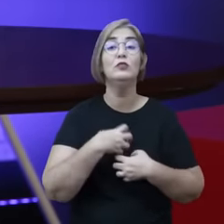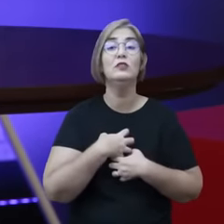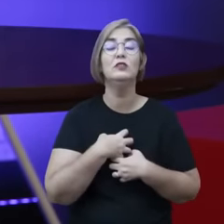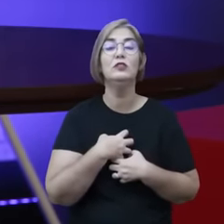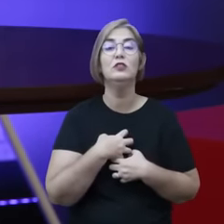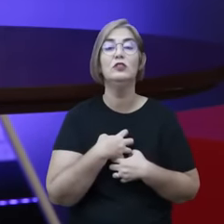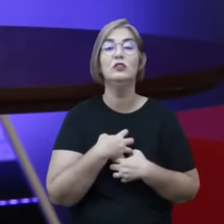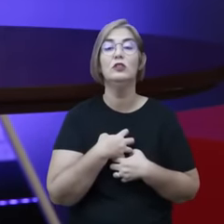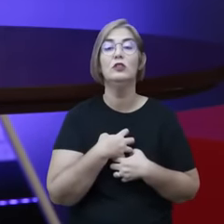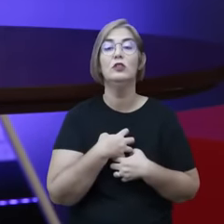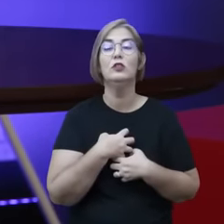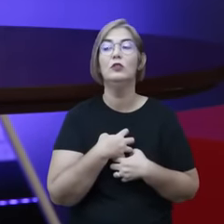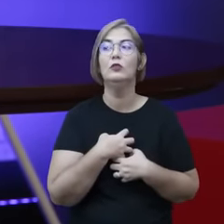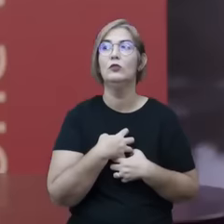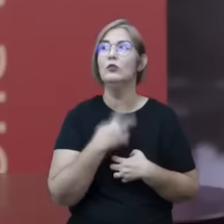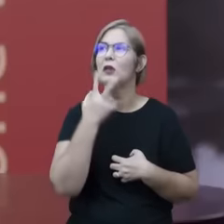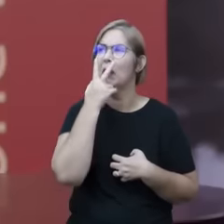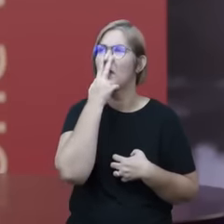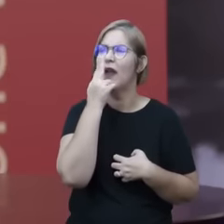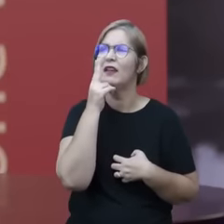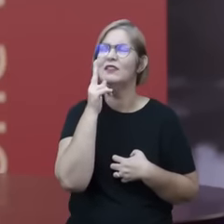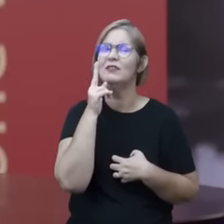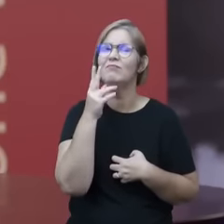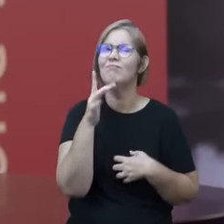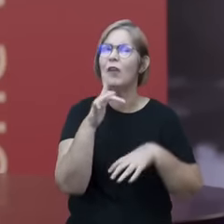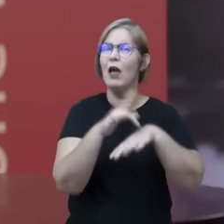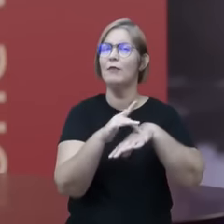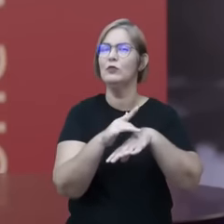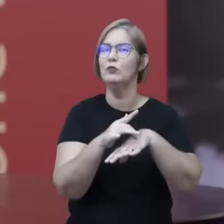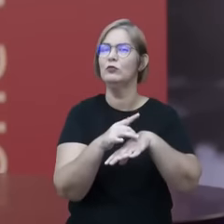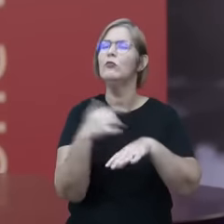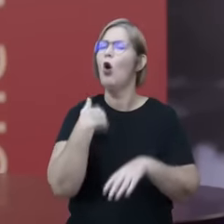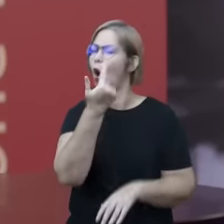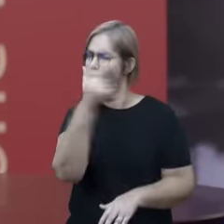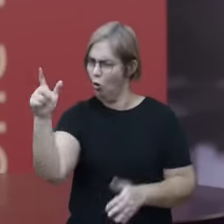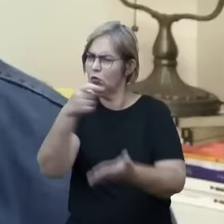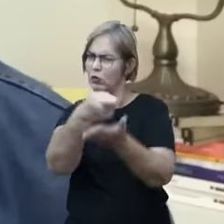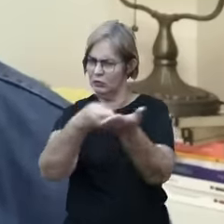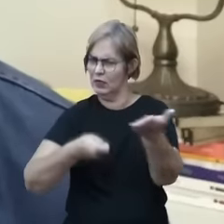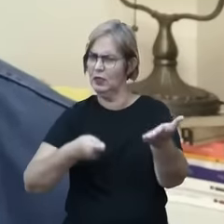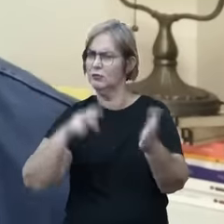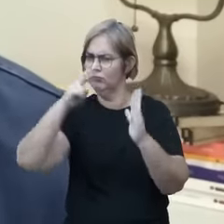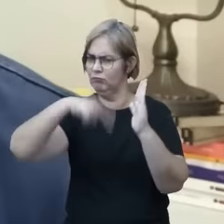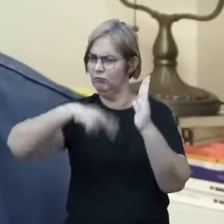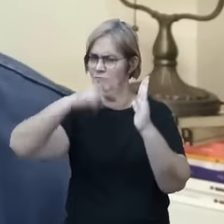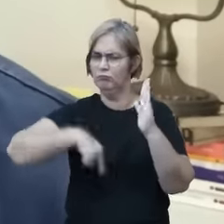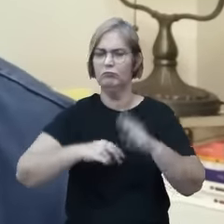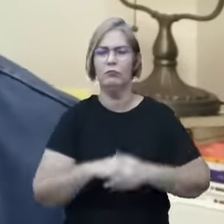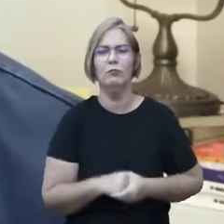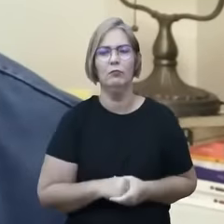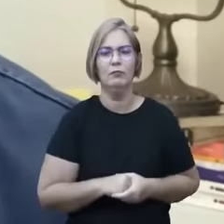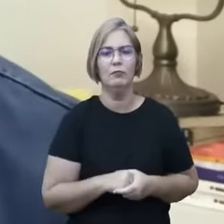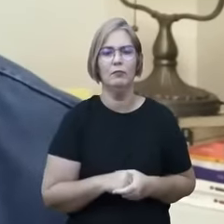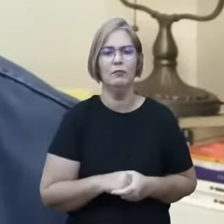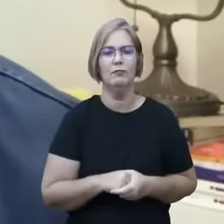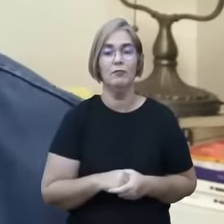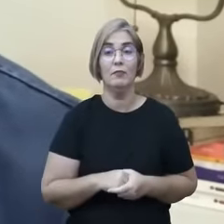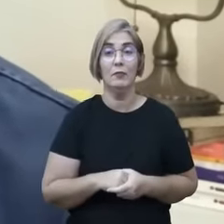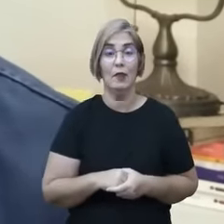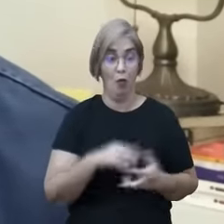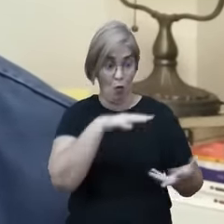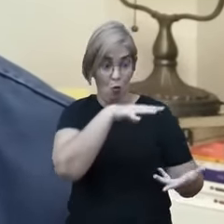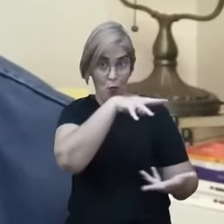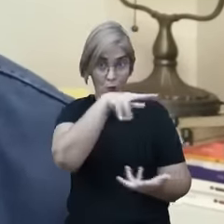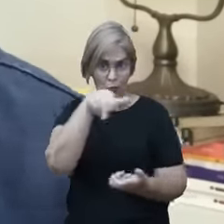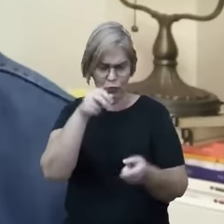eh, absurdo, né? Vamos ler mais um trechinho do caminho. Perceber que o mundo é